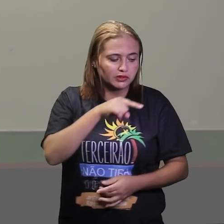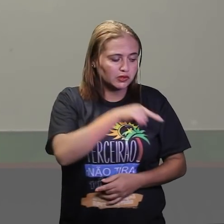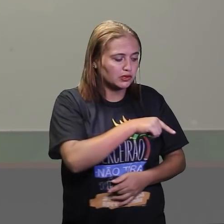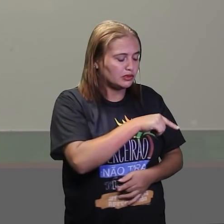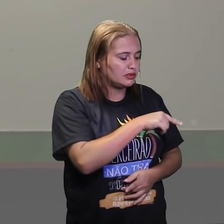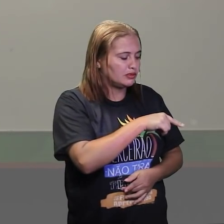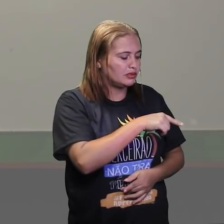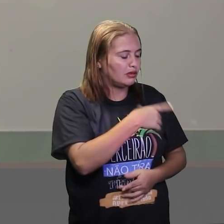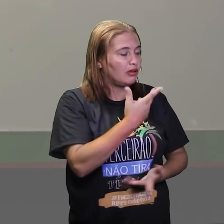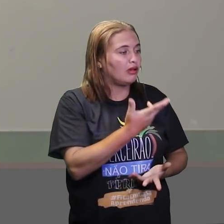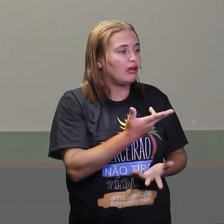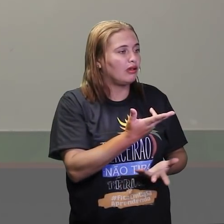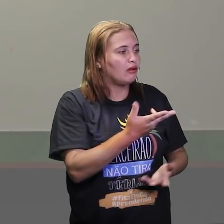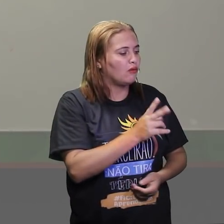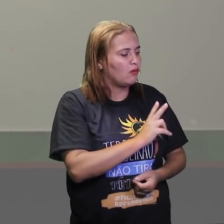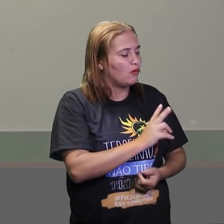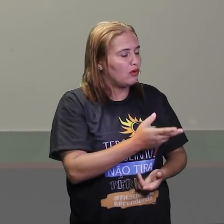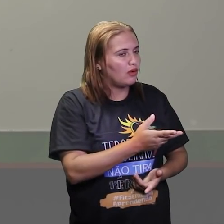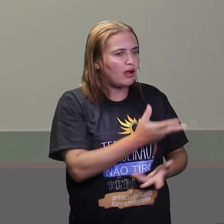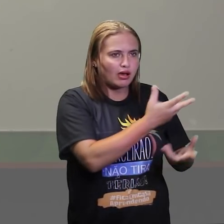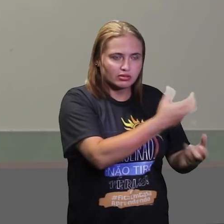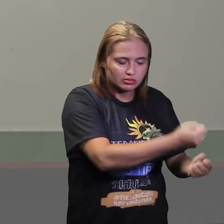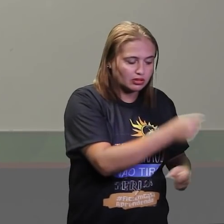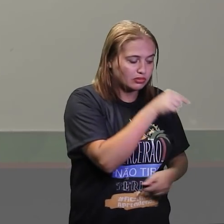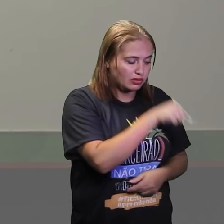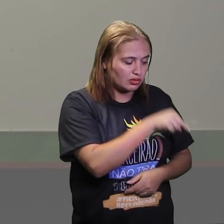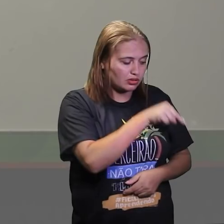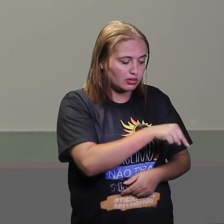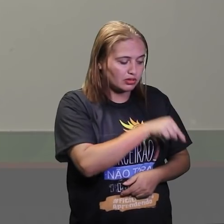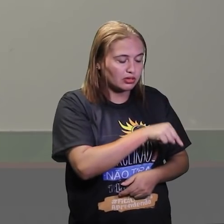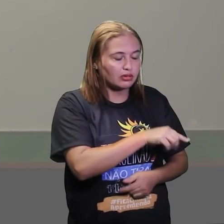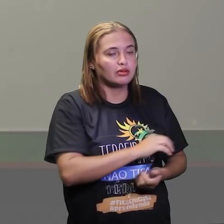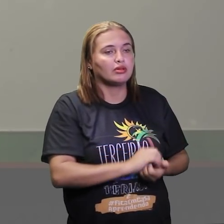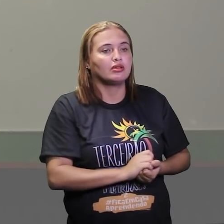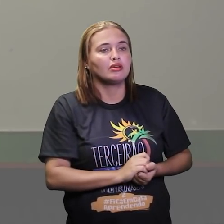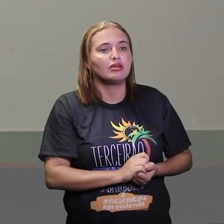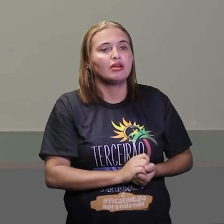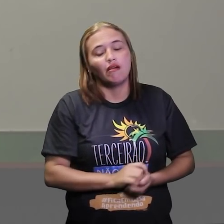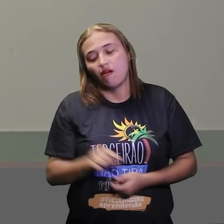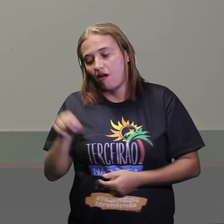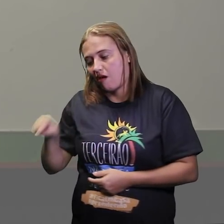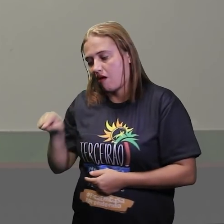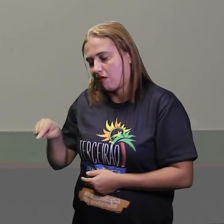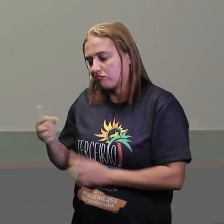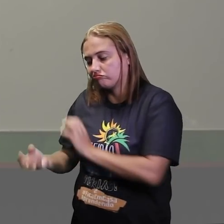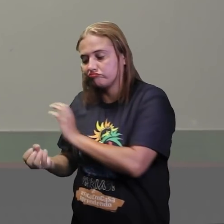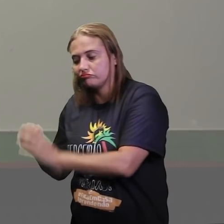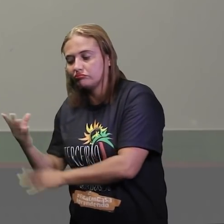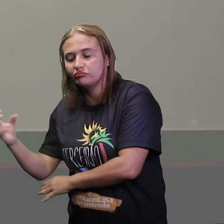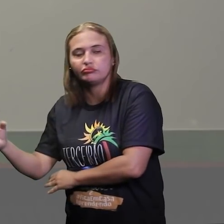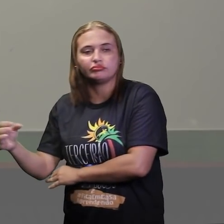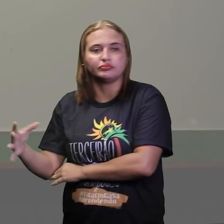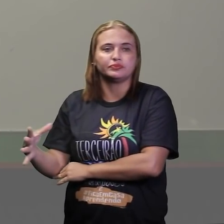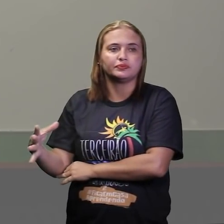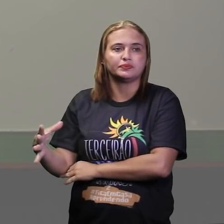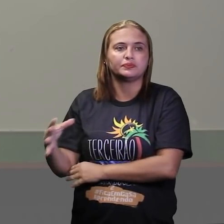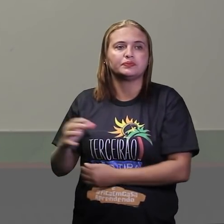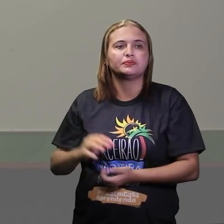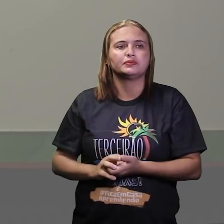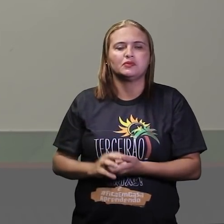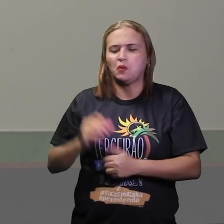é porque eu estou defendendo o maior dos nobres, que é o rei. Aqui não, aqui eu vou pegar uma classe ascendente. Por isso ele é